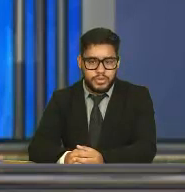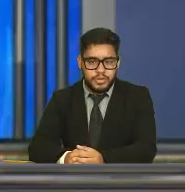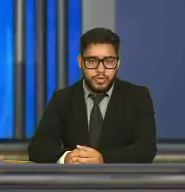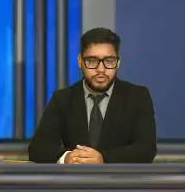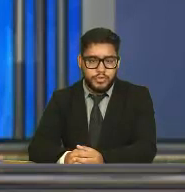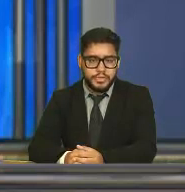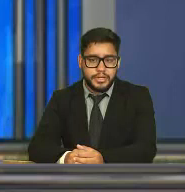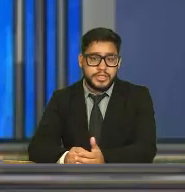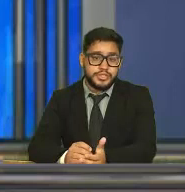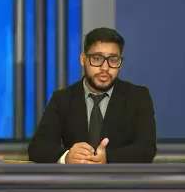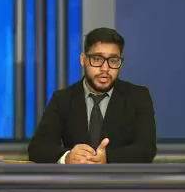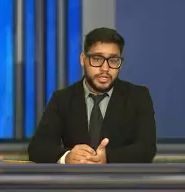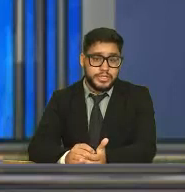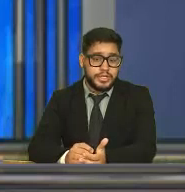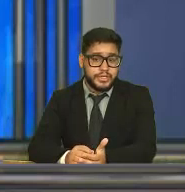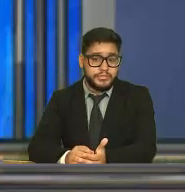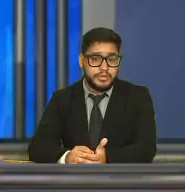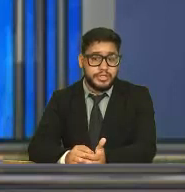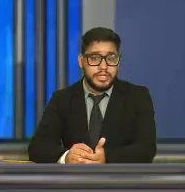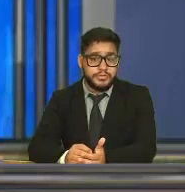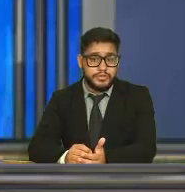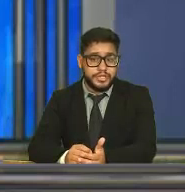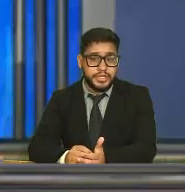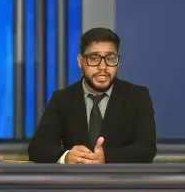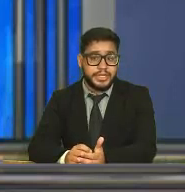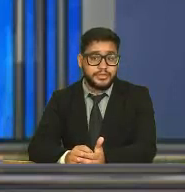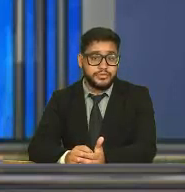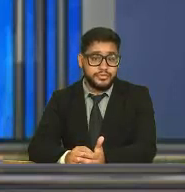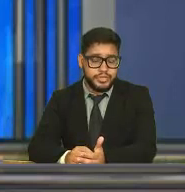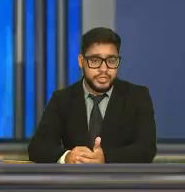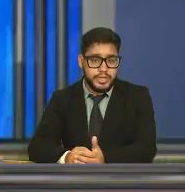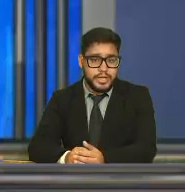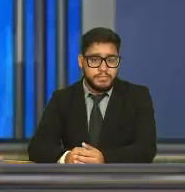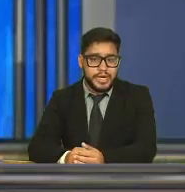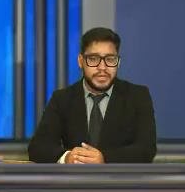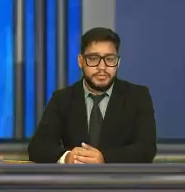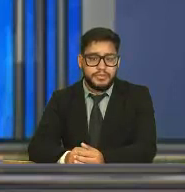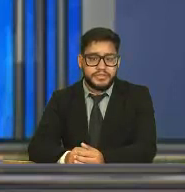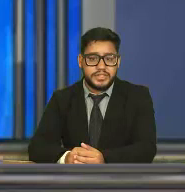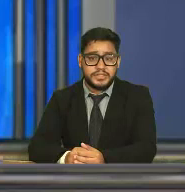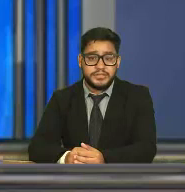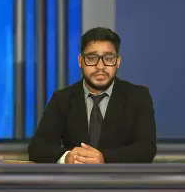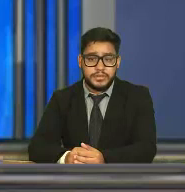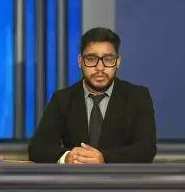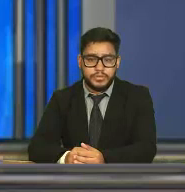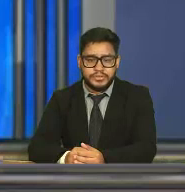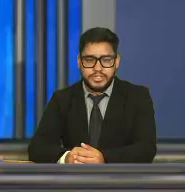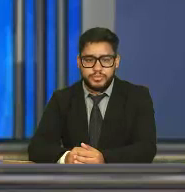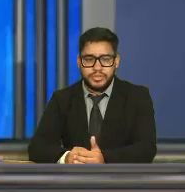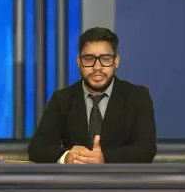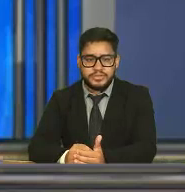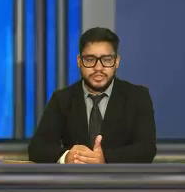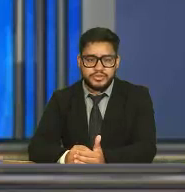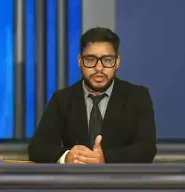matriculas.buzios@gmail.com, com o nome, escola, endereço, telefone e cartão do SUS. Para quem for fazer a transição, ou seja,